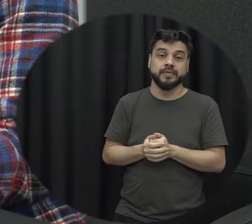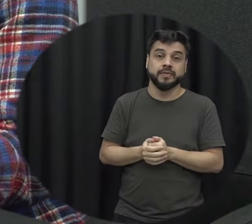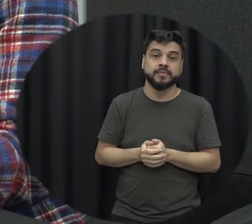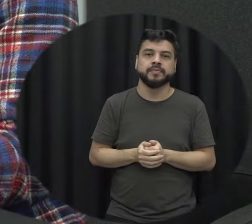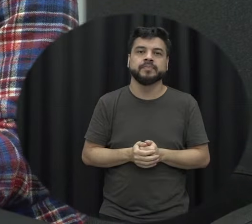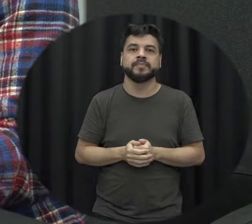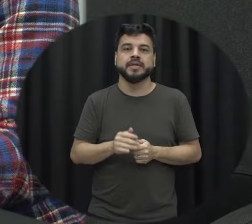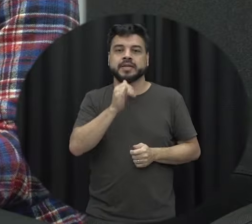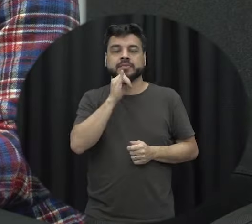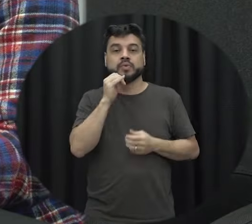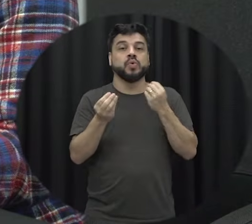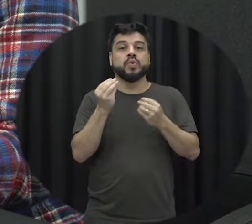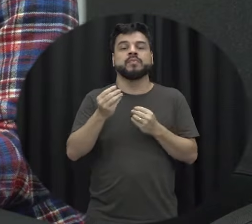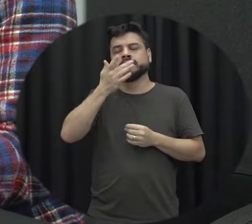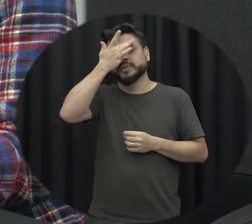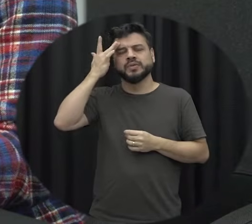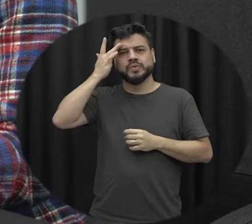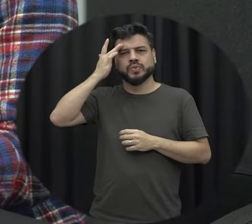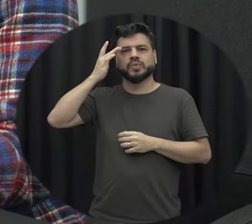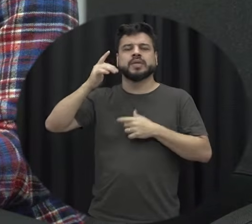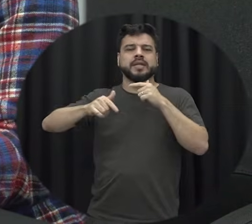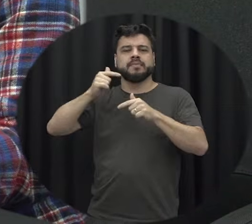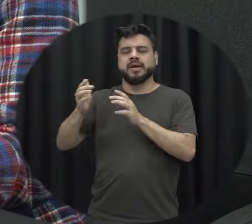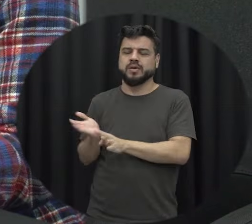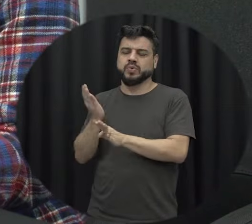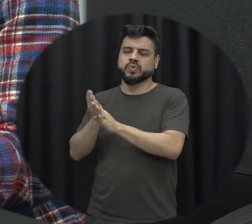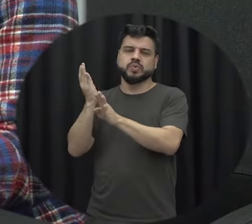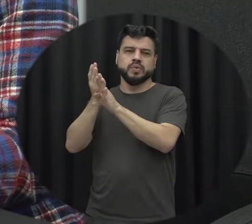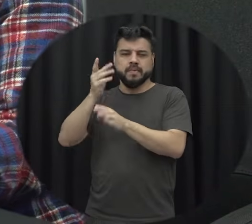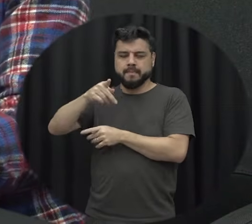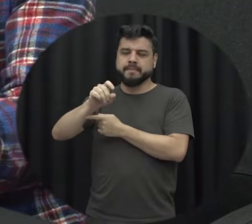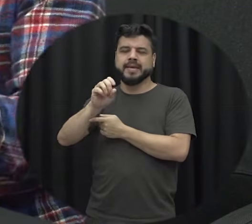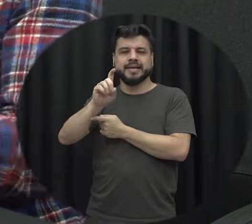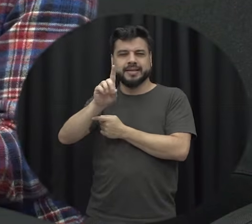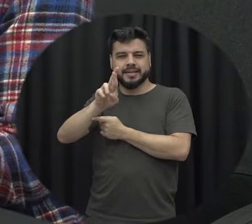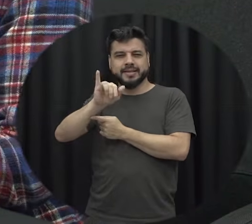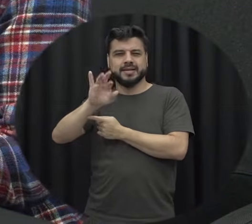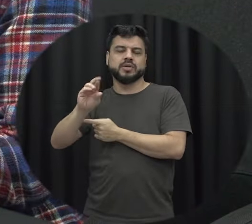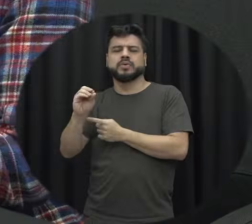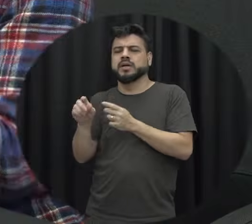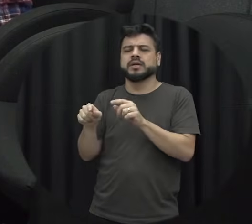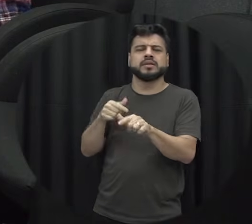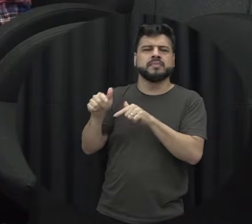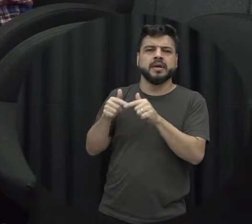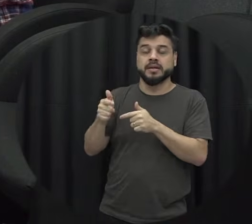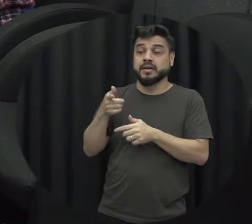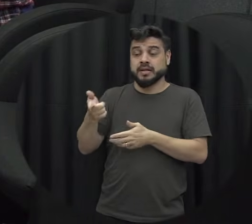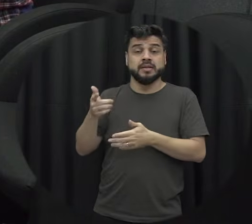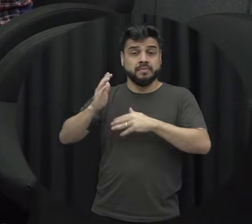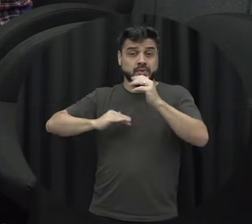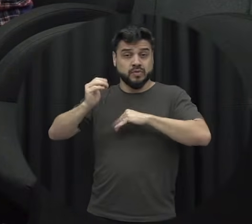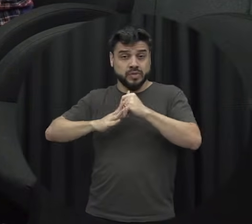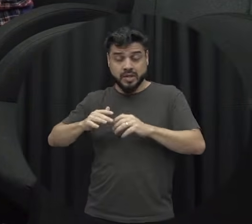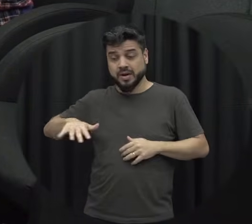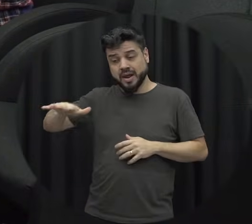um pedreiro trabalha, né? Porque muitas vezes a gente tem profissionais dessa área que não têm um